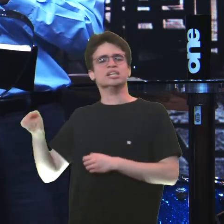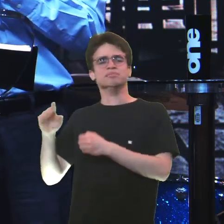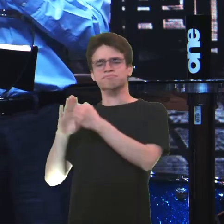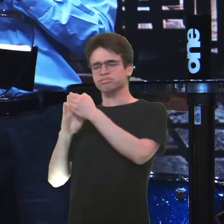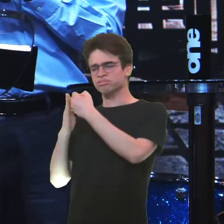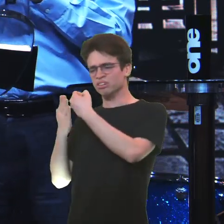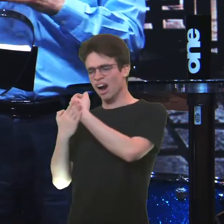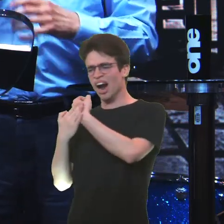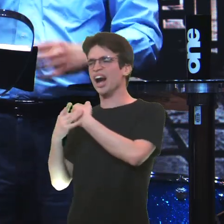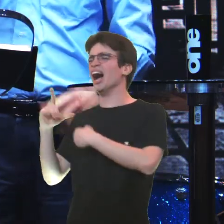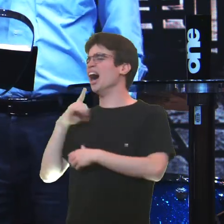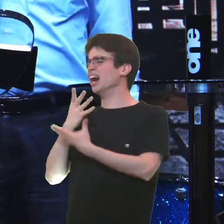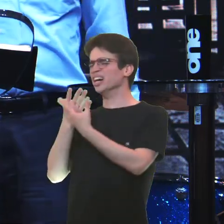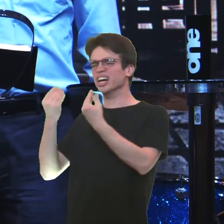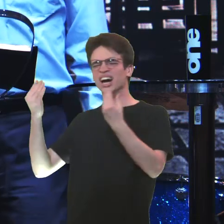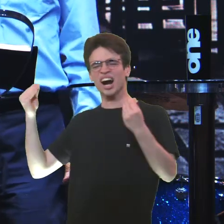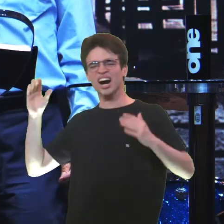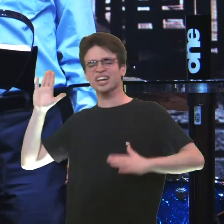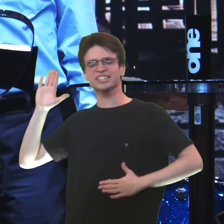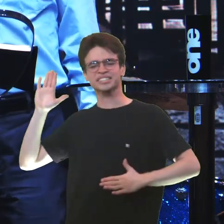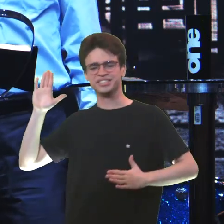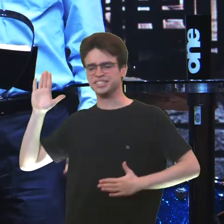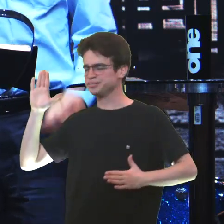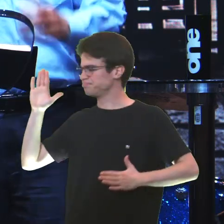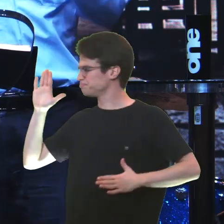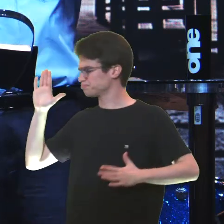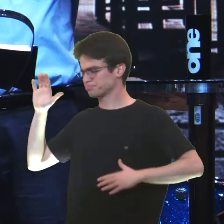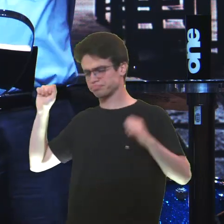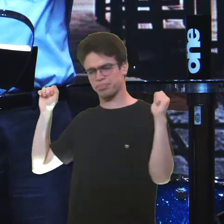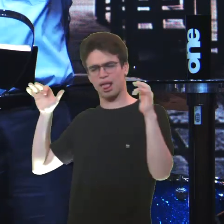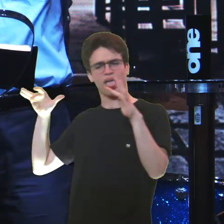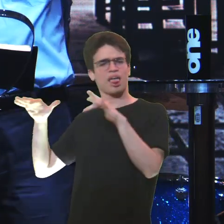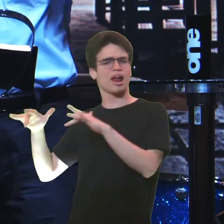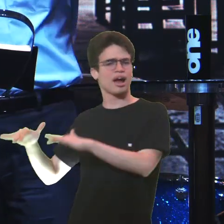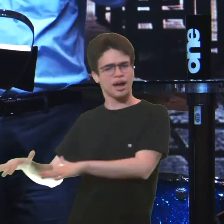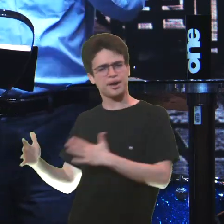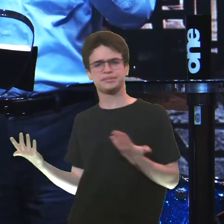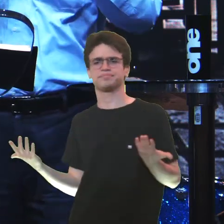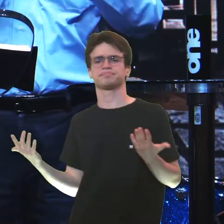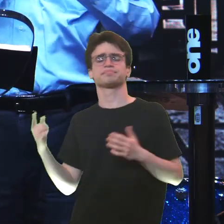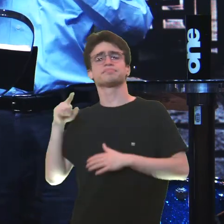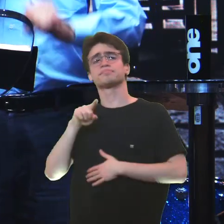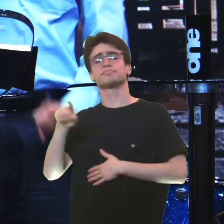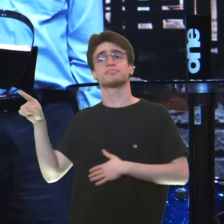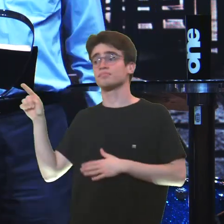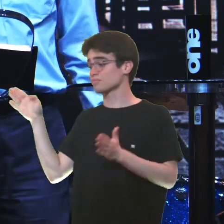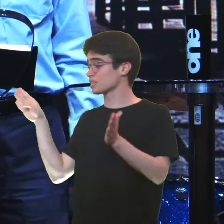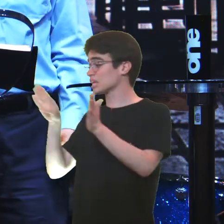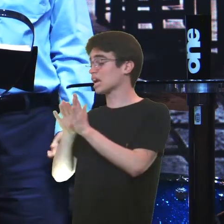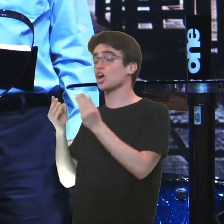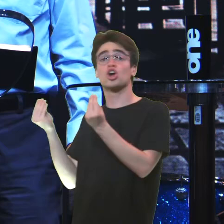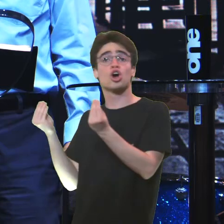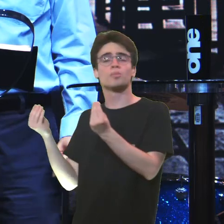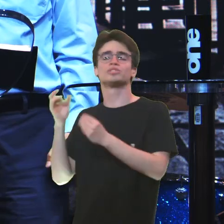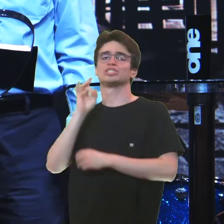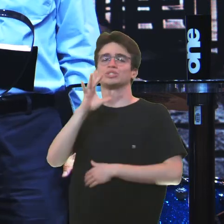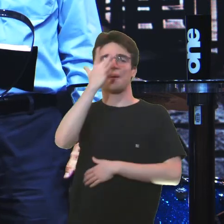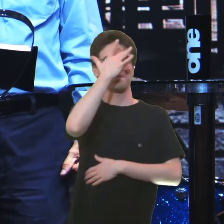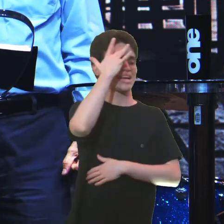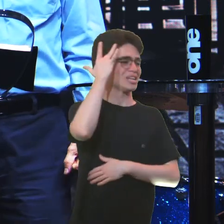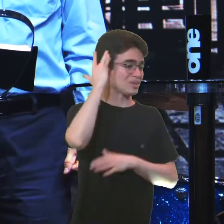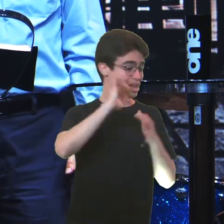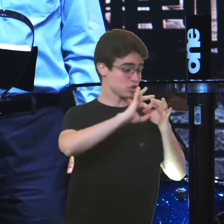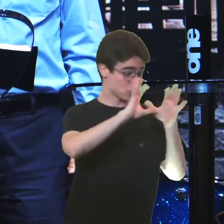controlada por las pandillas, Uma região controlada por gangues, donde ahí no llegaban sino solo las personas que vivían ahí. onde ninguém